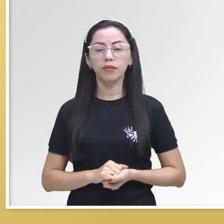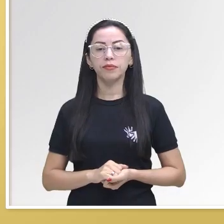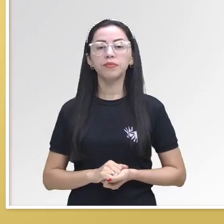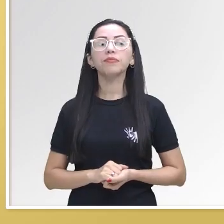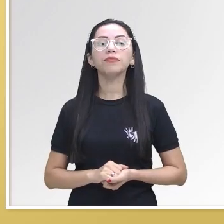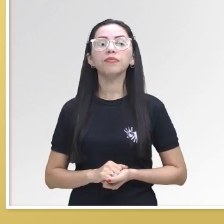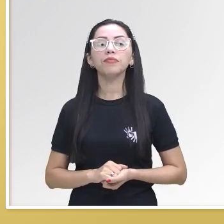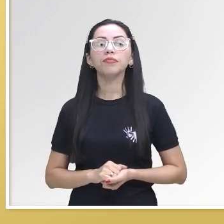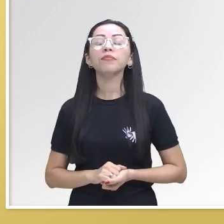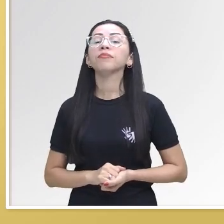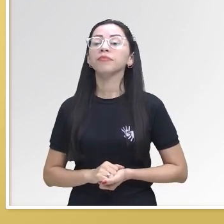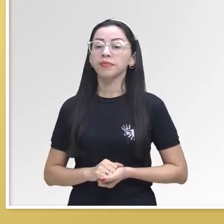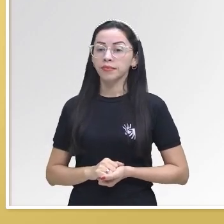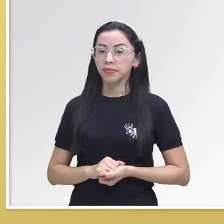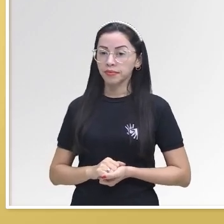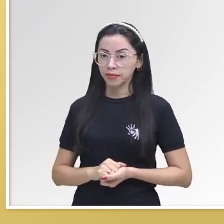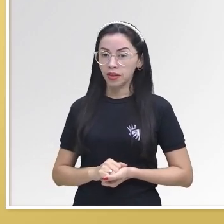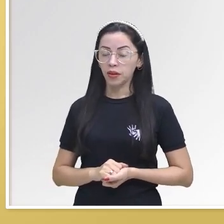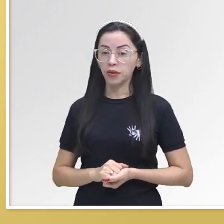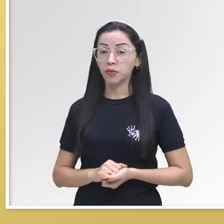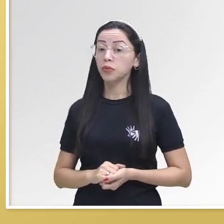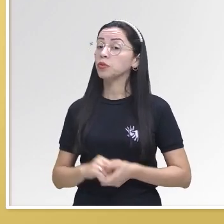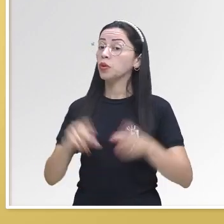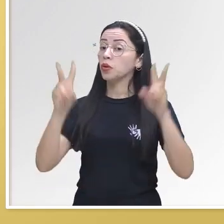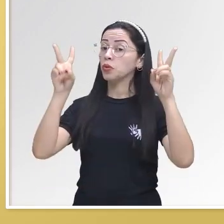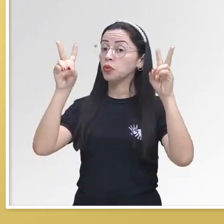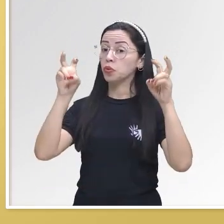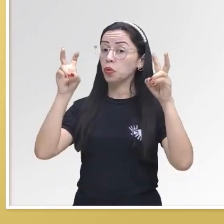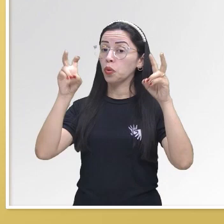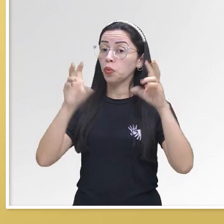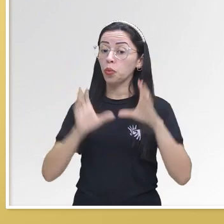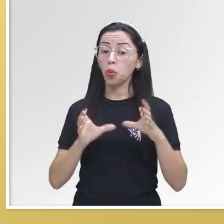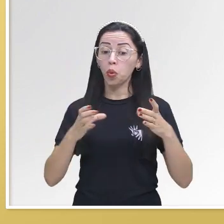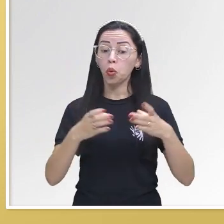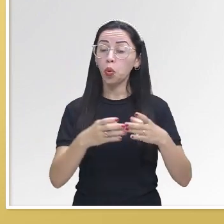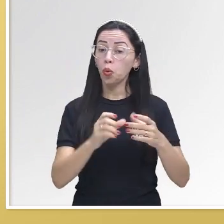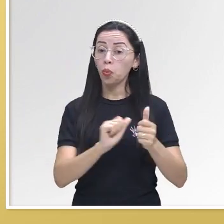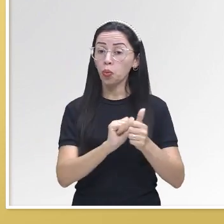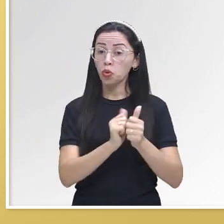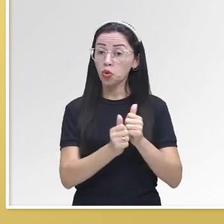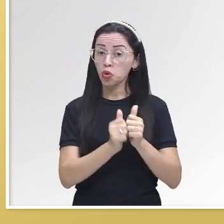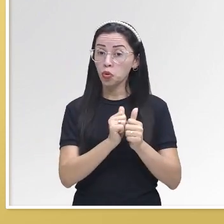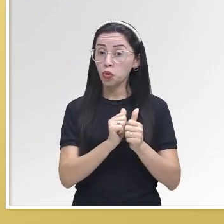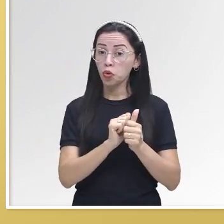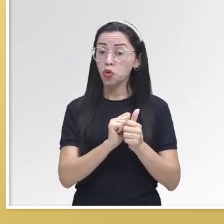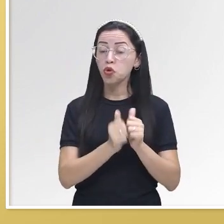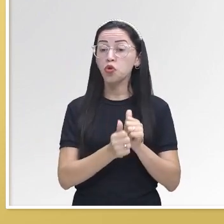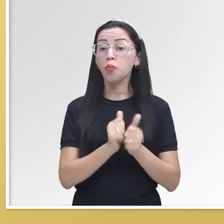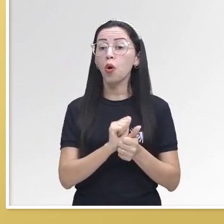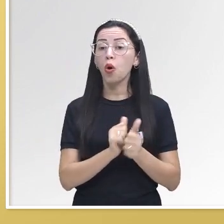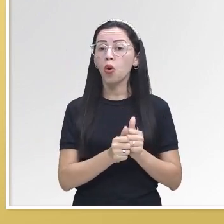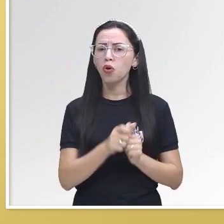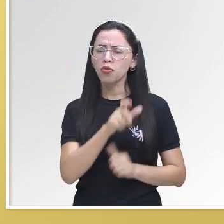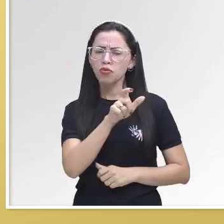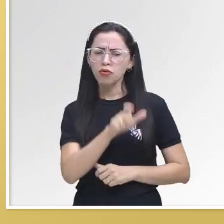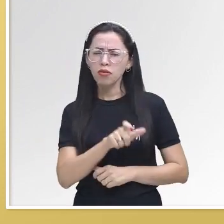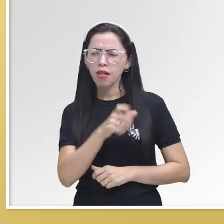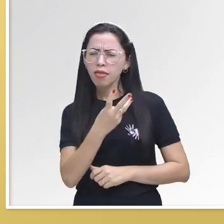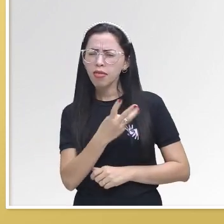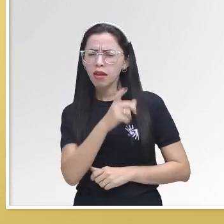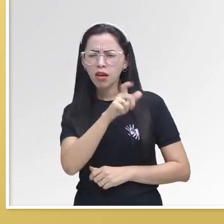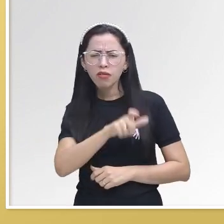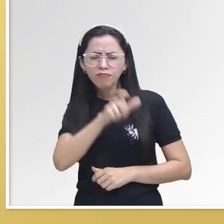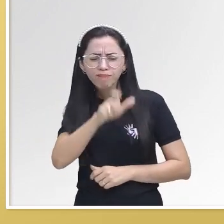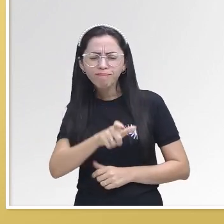O caso dos atletas da seleção, ginastas da seleção, 3 jovens atletas da